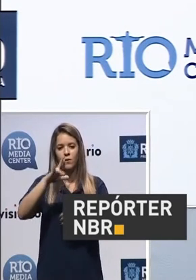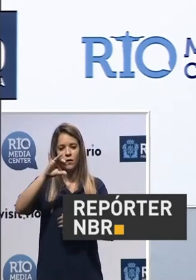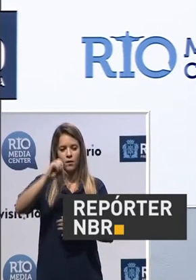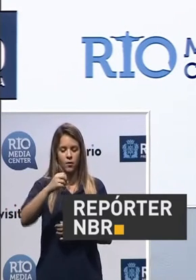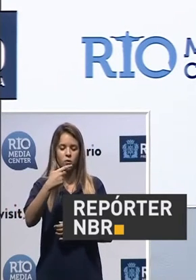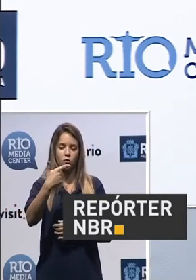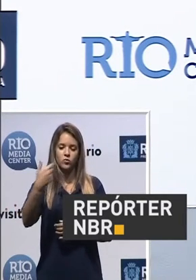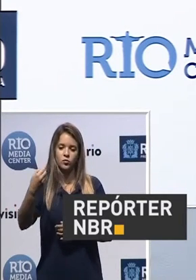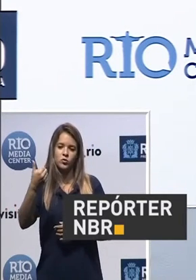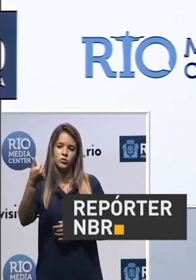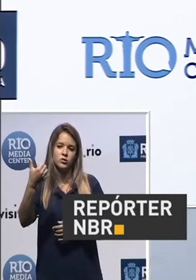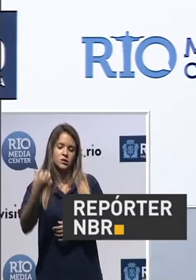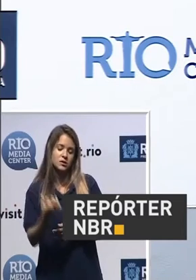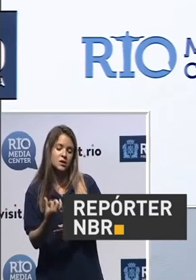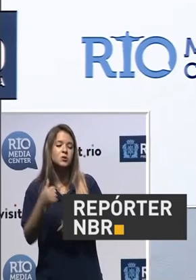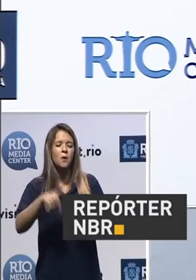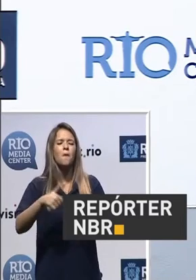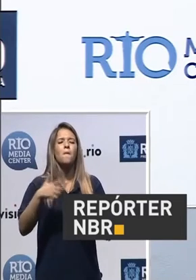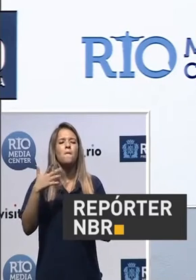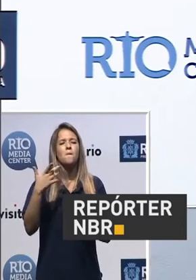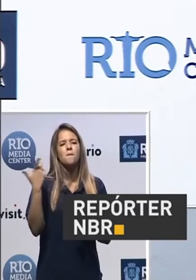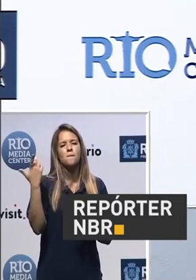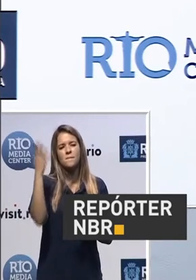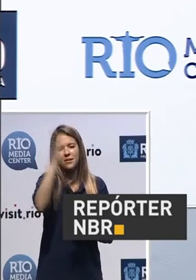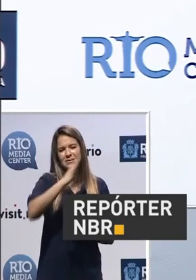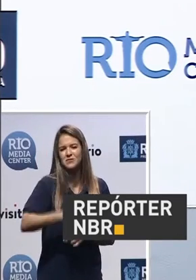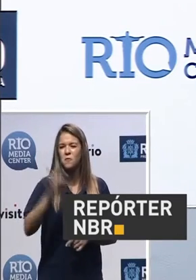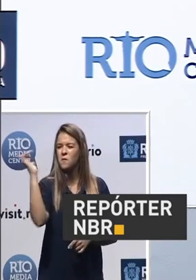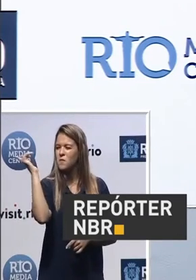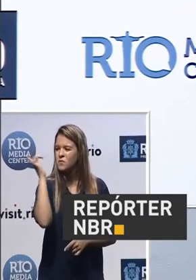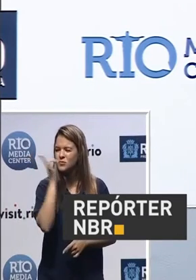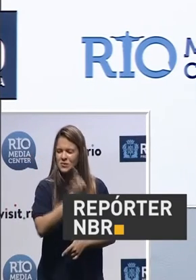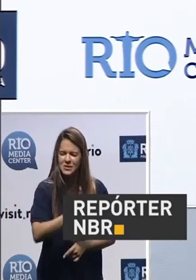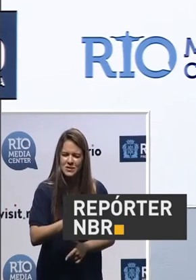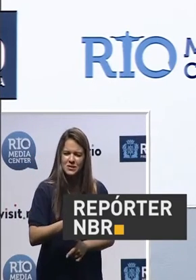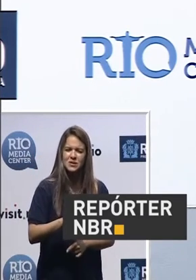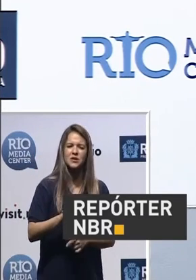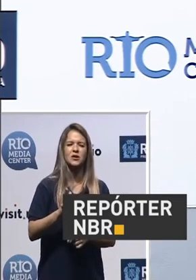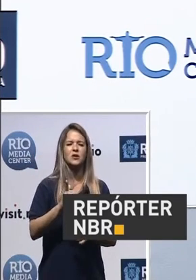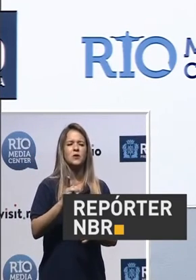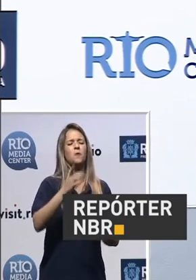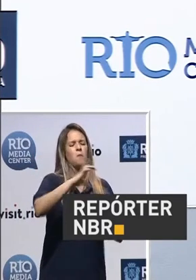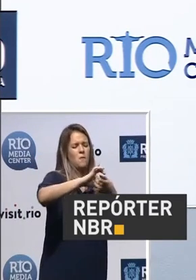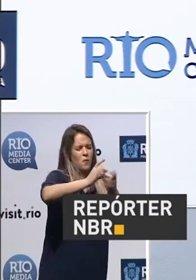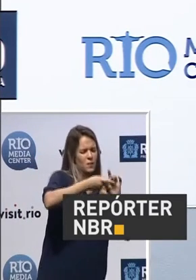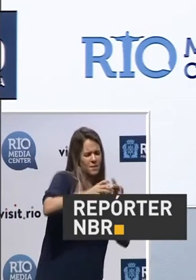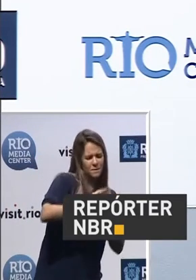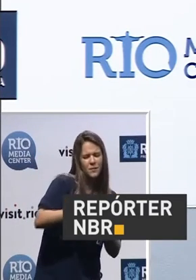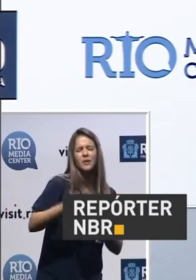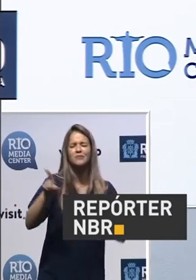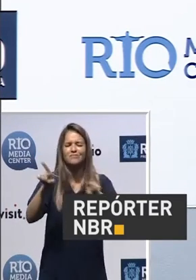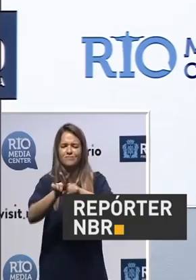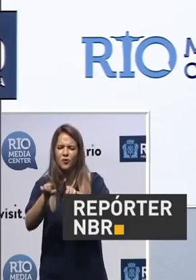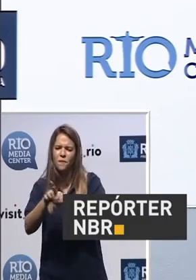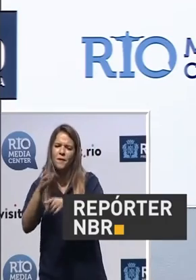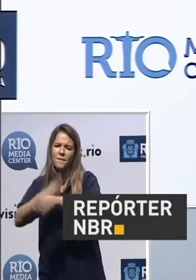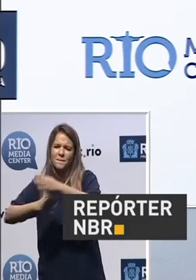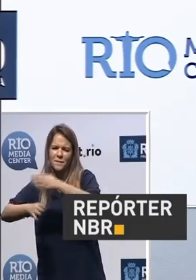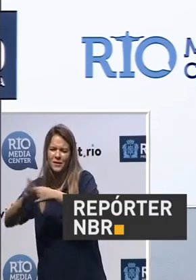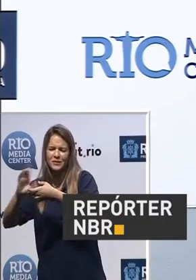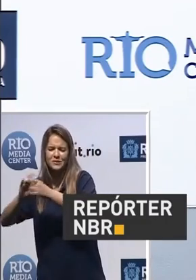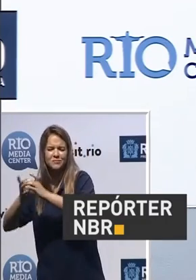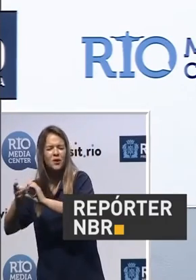belíssima campanha tanto no esporte olímpico quanto no esporte paraolímpico nos para no esporte paraolímpico uma